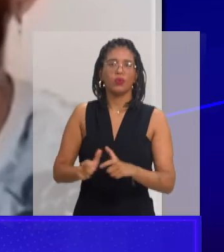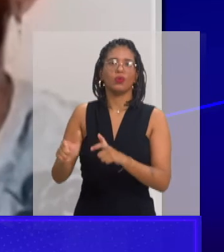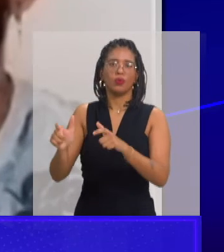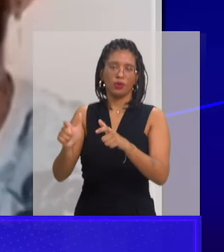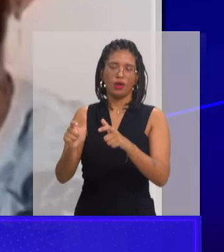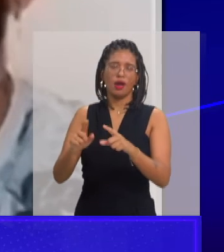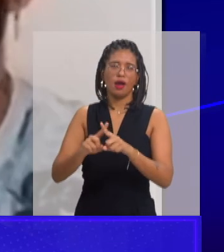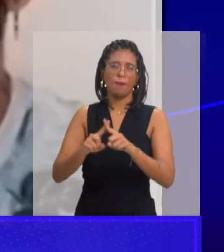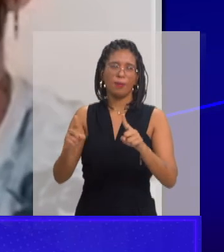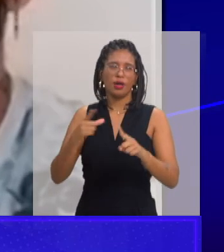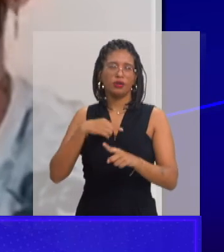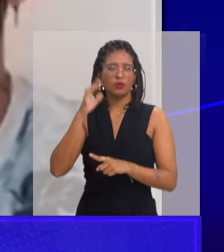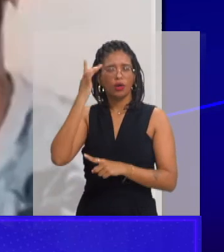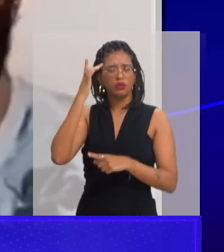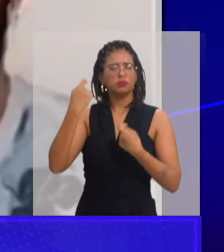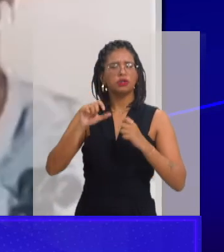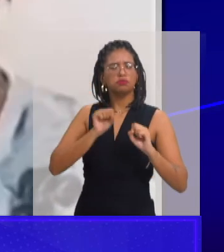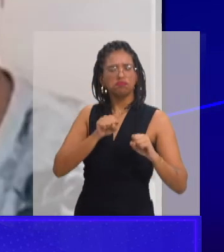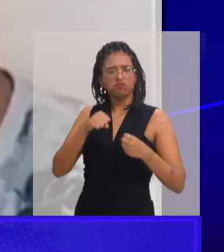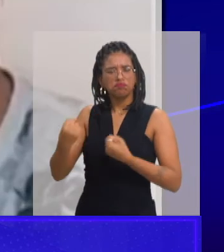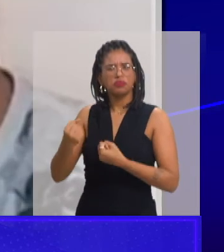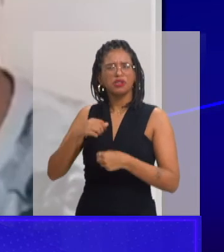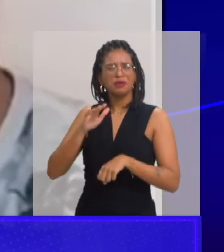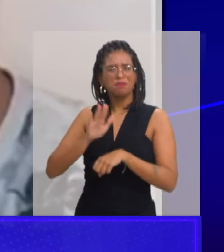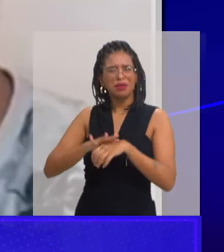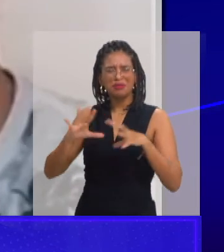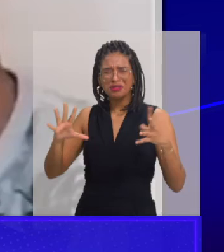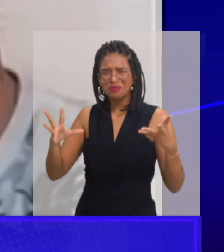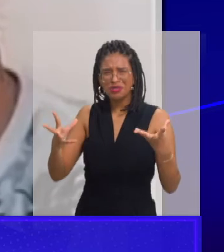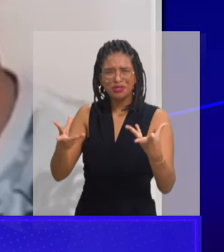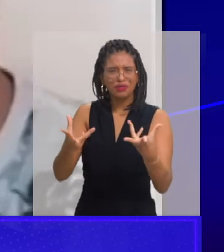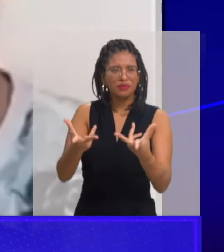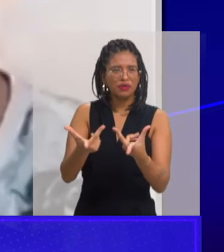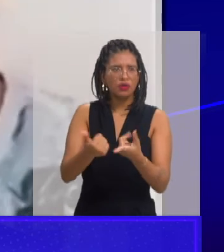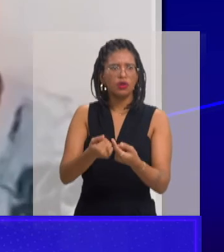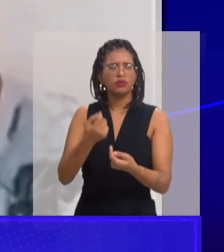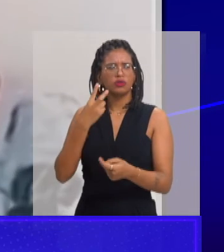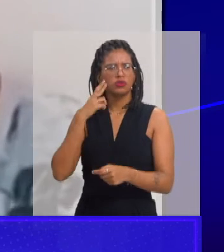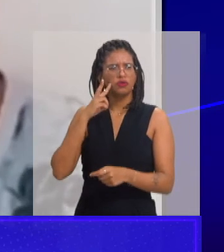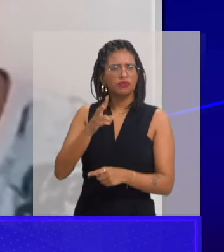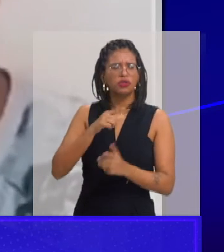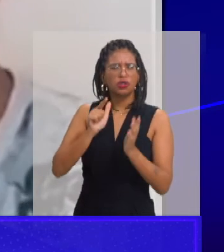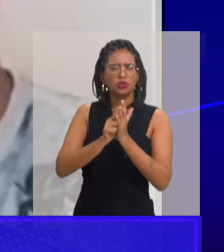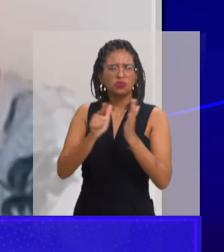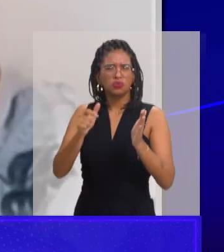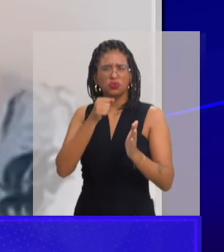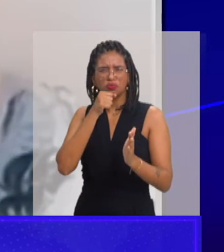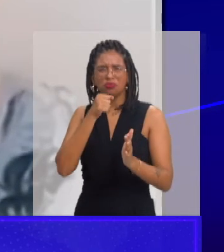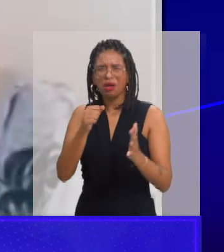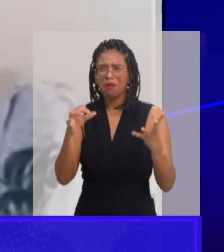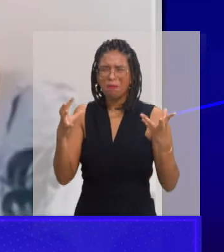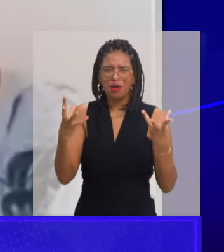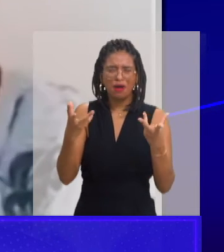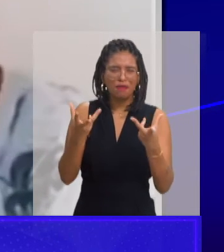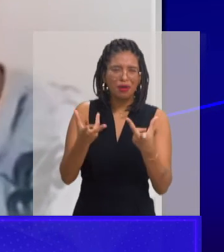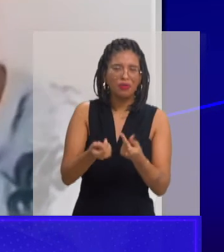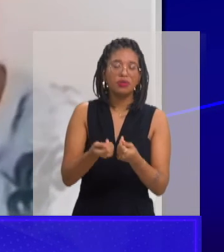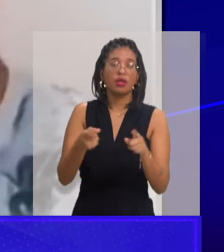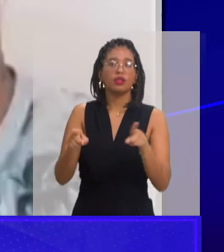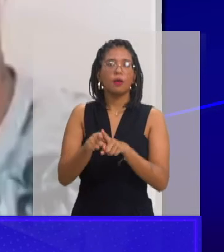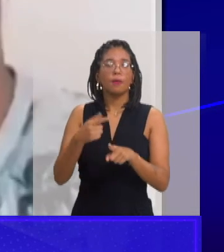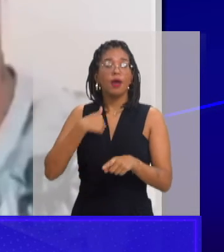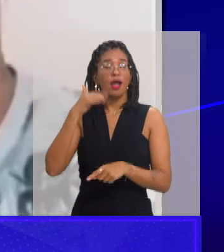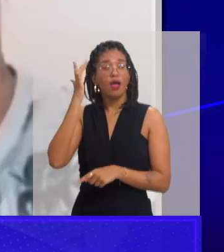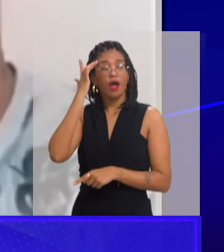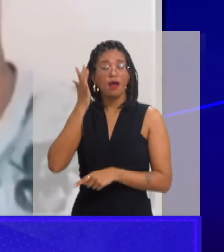ambientes, mas acho que tem potencial para ser uma comunicação muito incrível. A gente já vê uma produção muito incrível, jornalistas muito